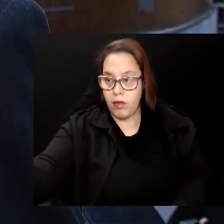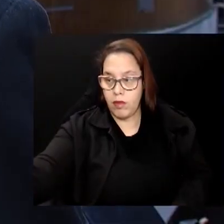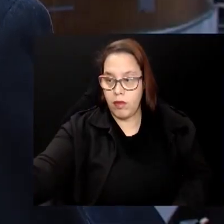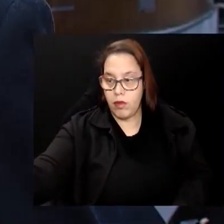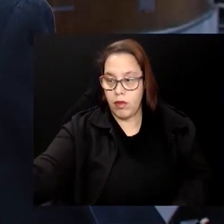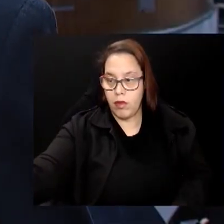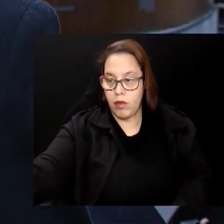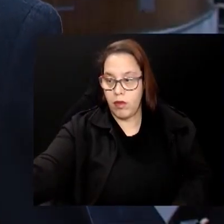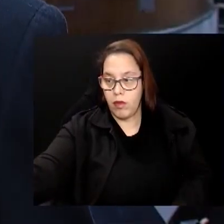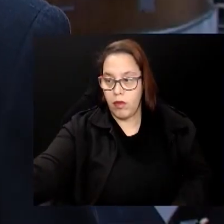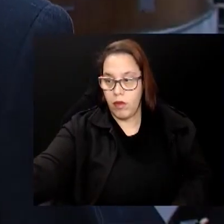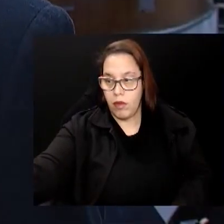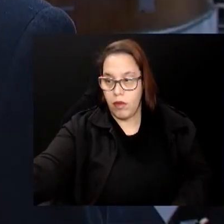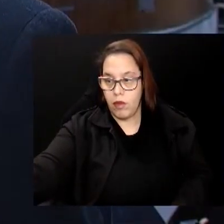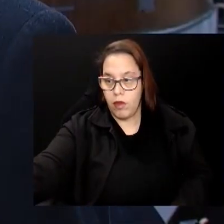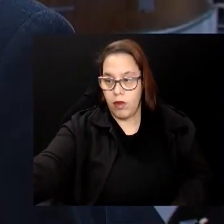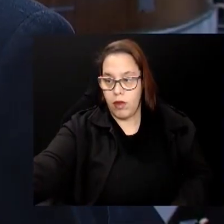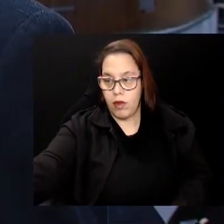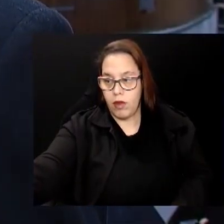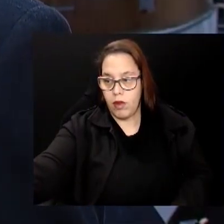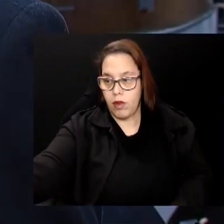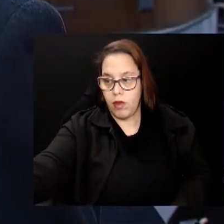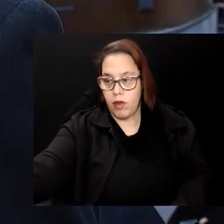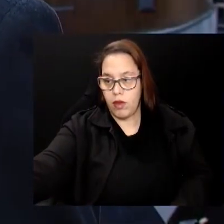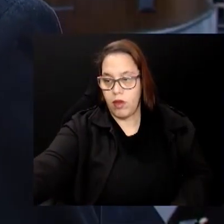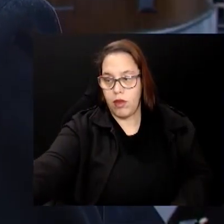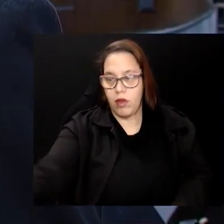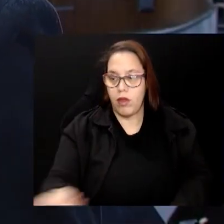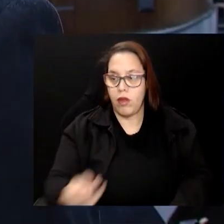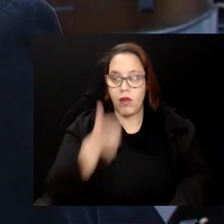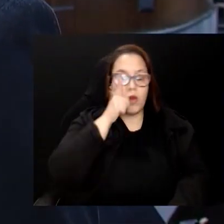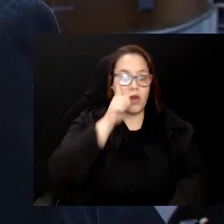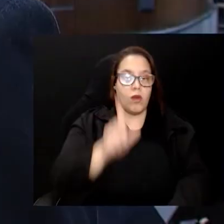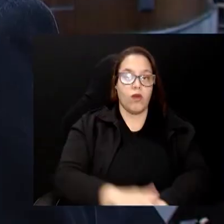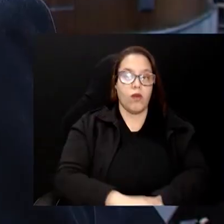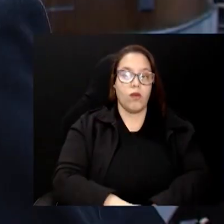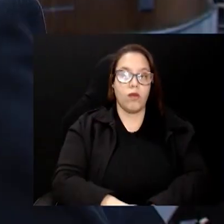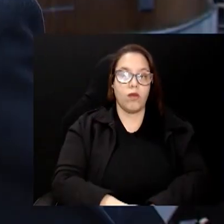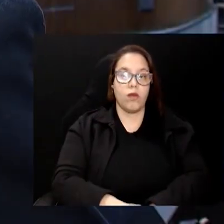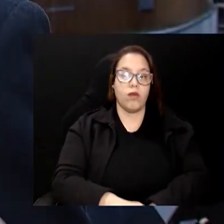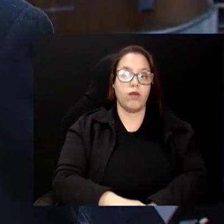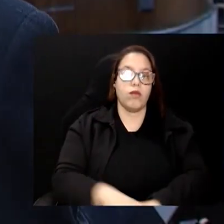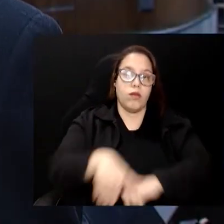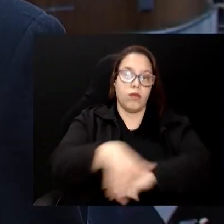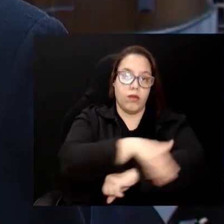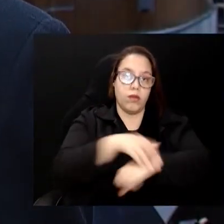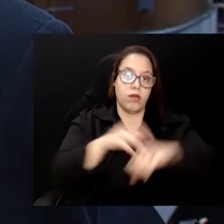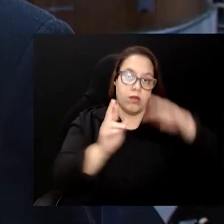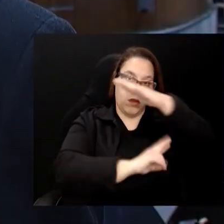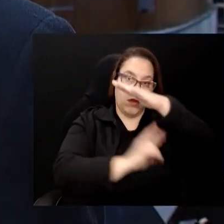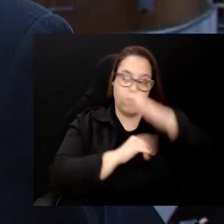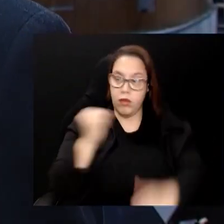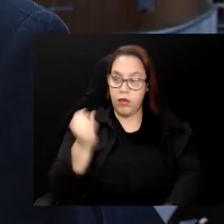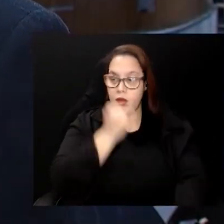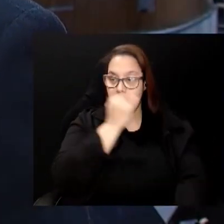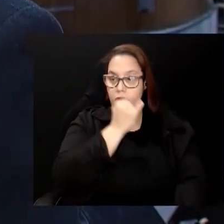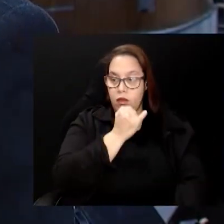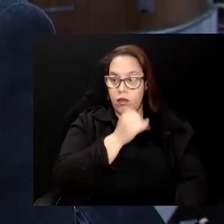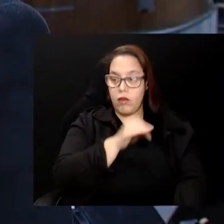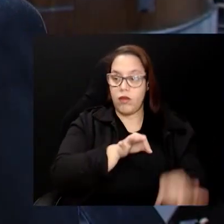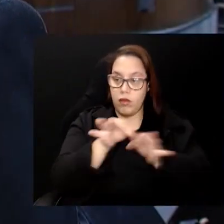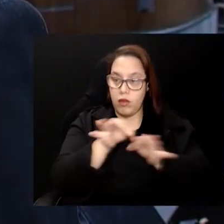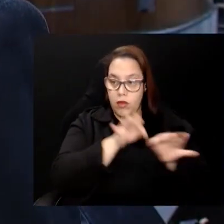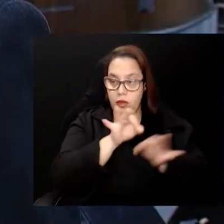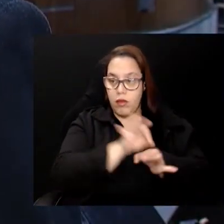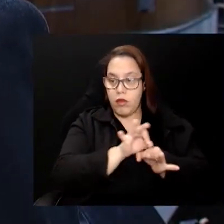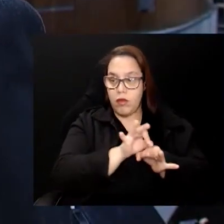estaduais, recursos para que a gente consiga fazer a duplicação daquele eixo viário muito importante e continuar a regularização que precisa ser feita